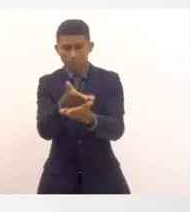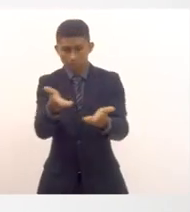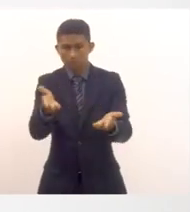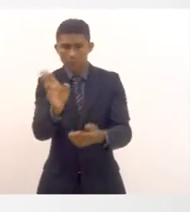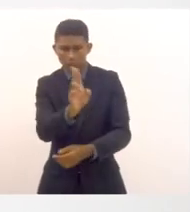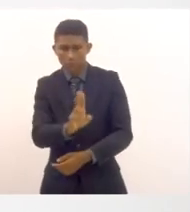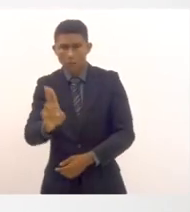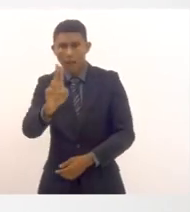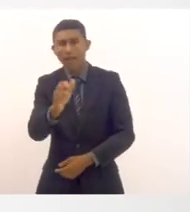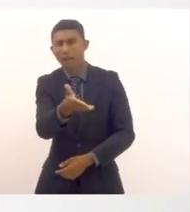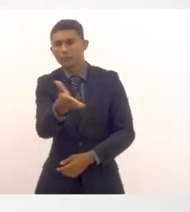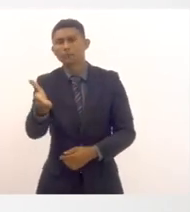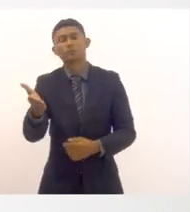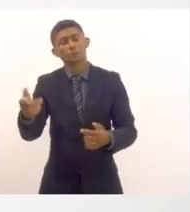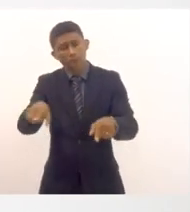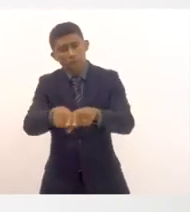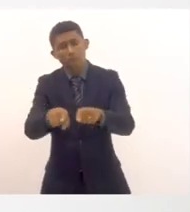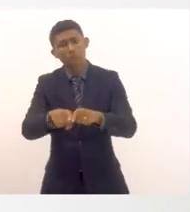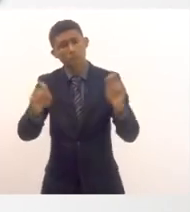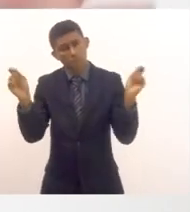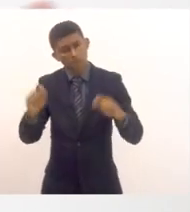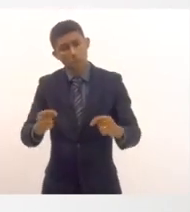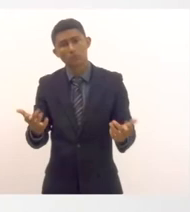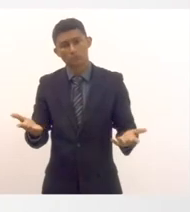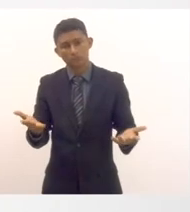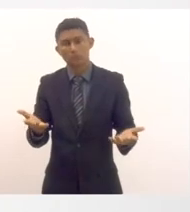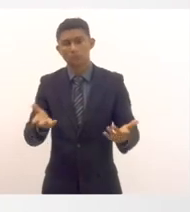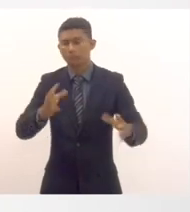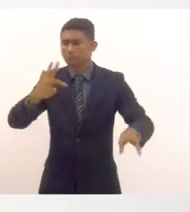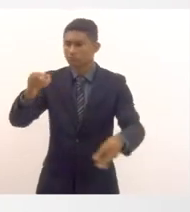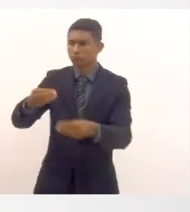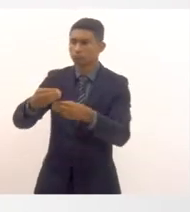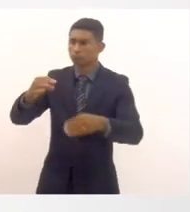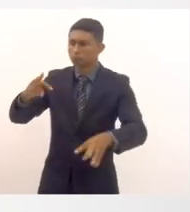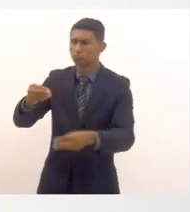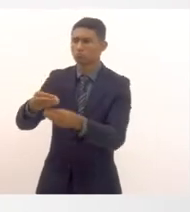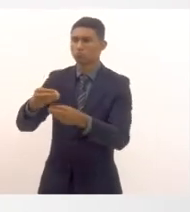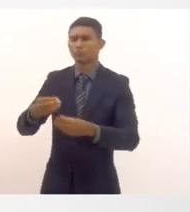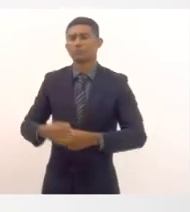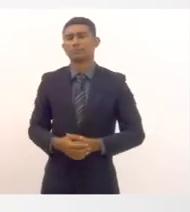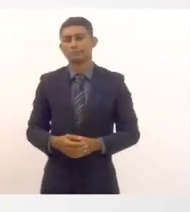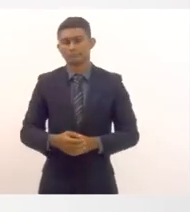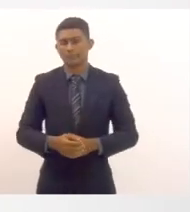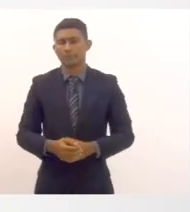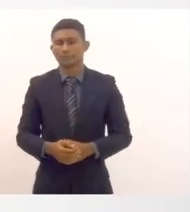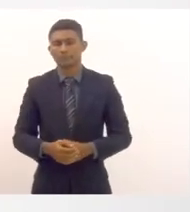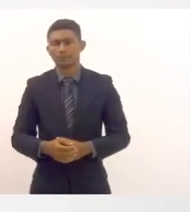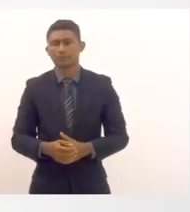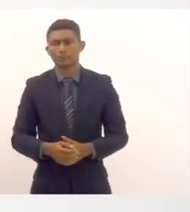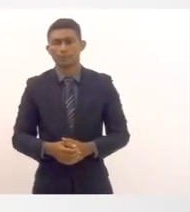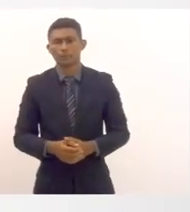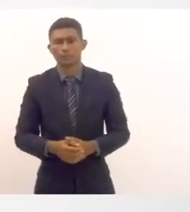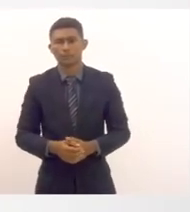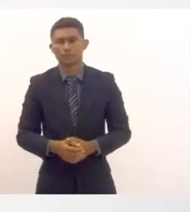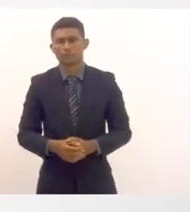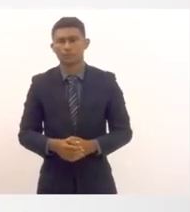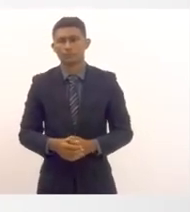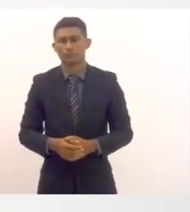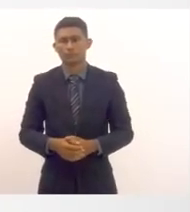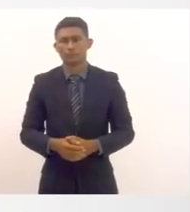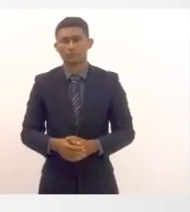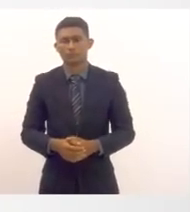diretamente com o e serviço da seja na operação especial mas também de uma forma mais Cantina obrigado